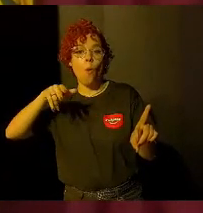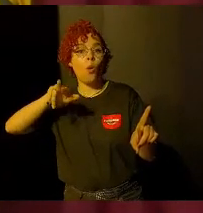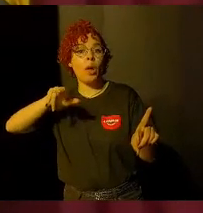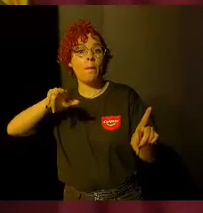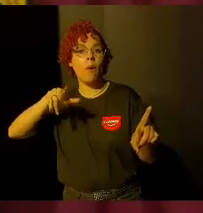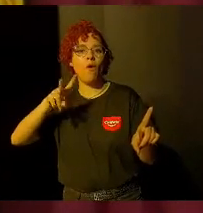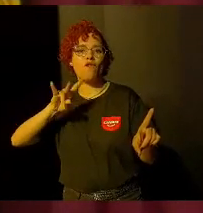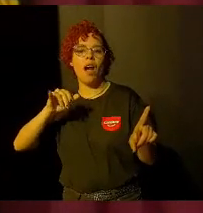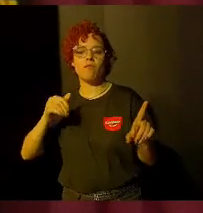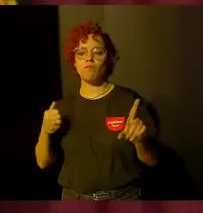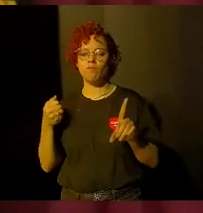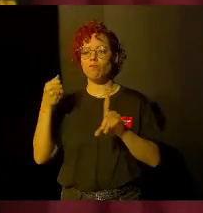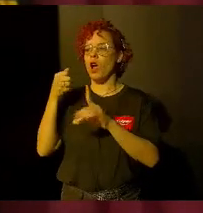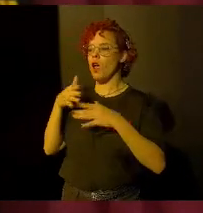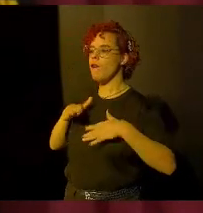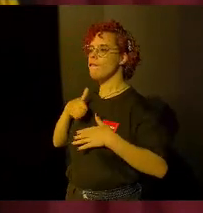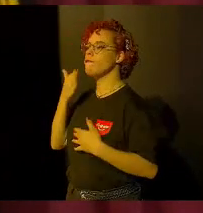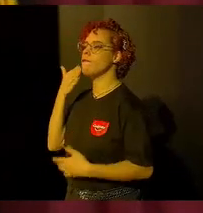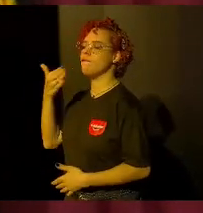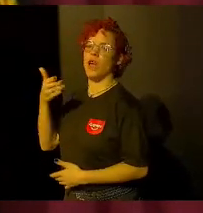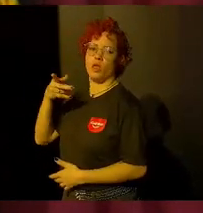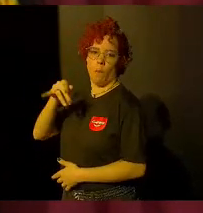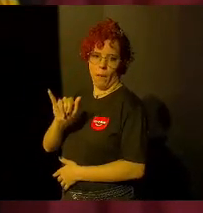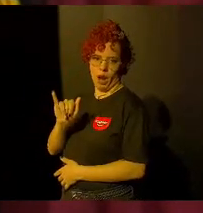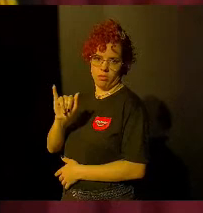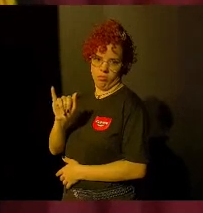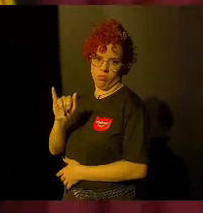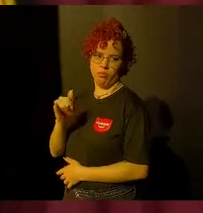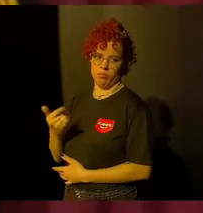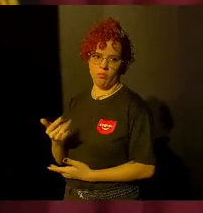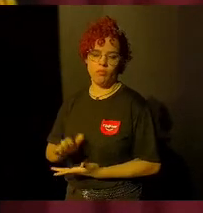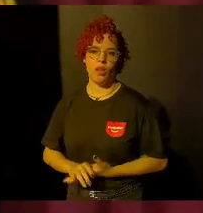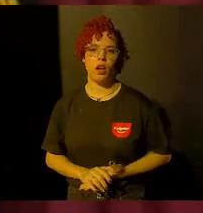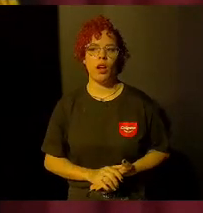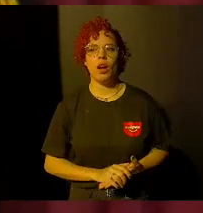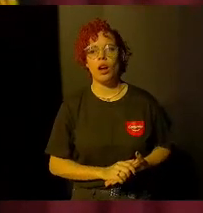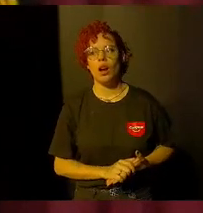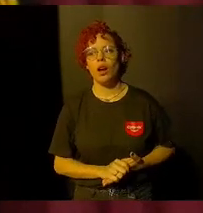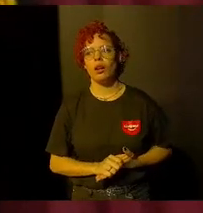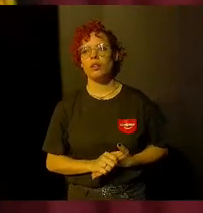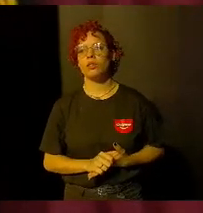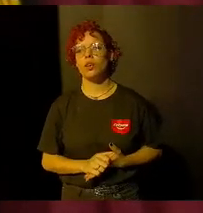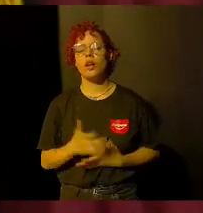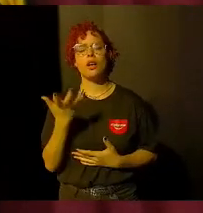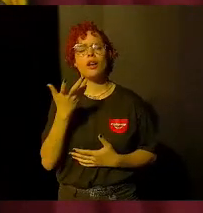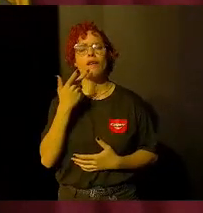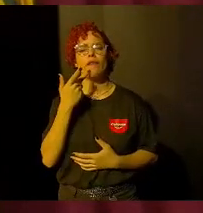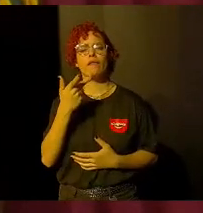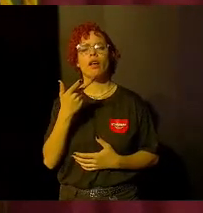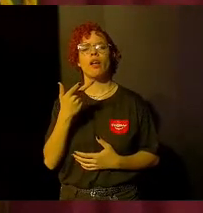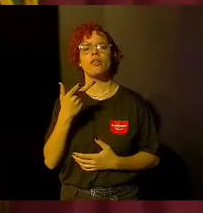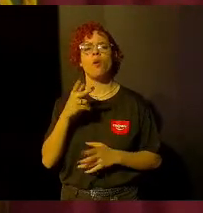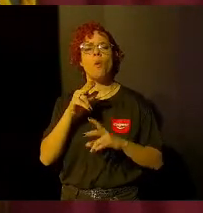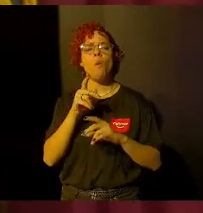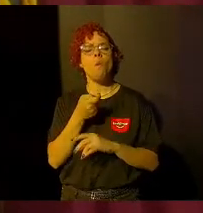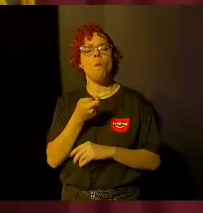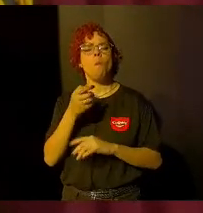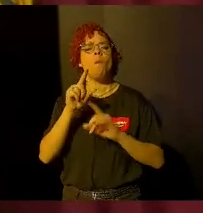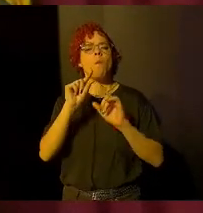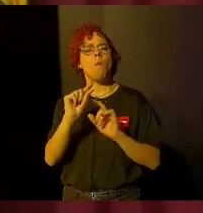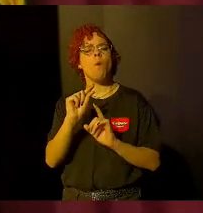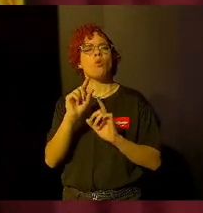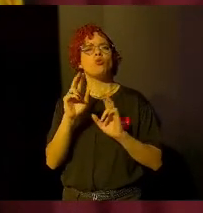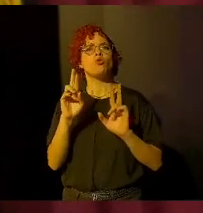no final da vida dele quase que parece que é um pai voltando né Queria que você falasse um pouco dessa dessa relação